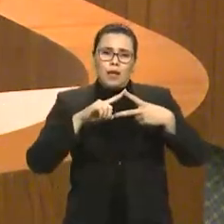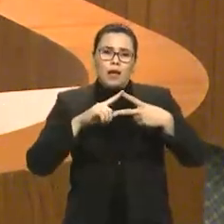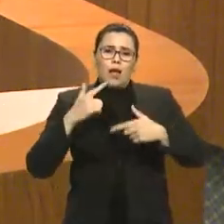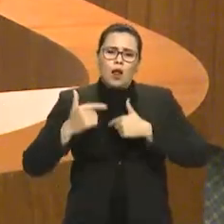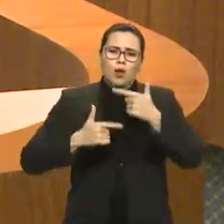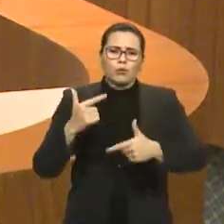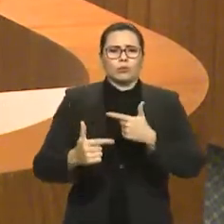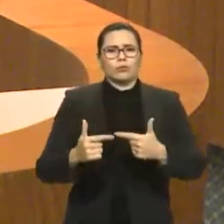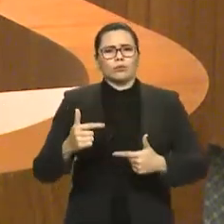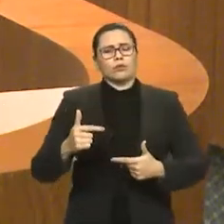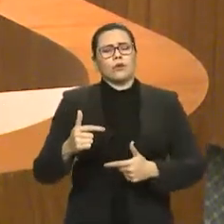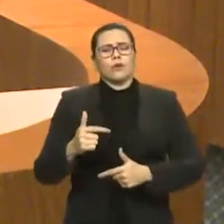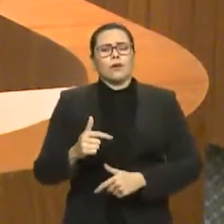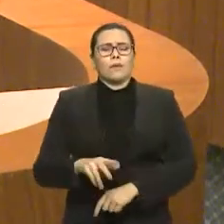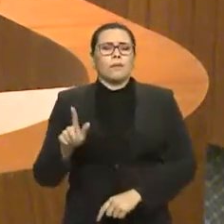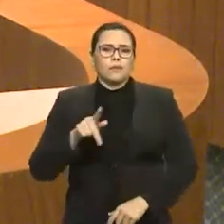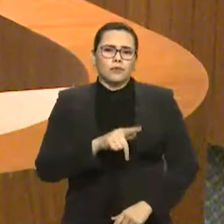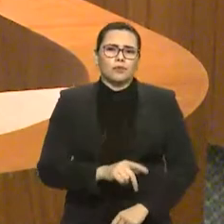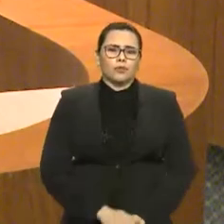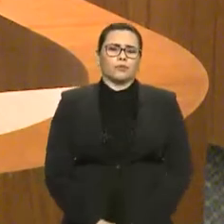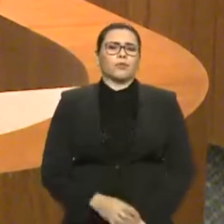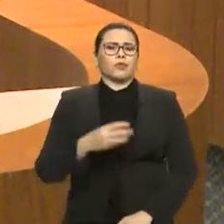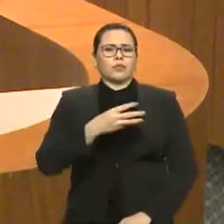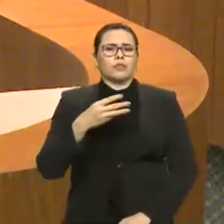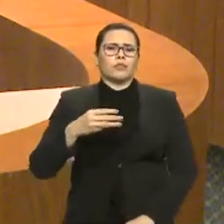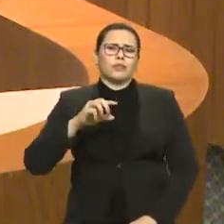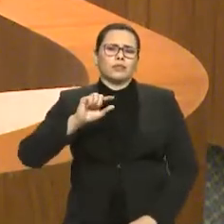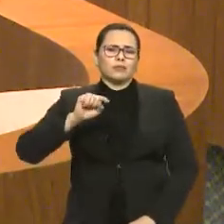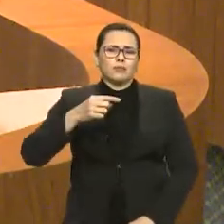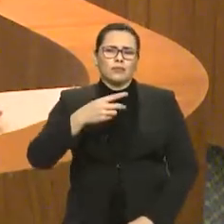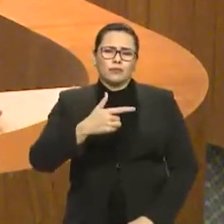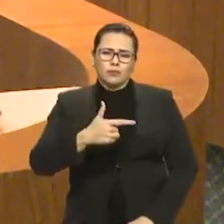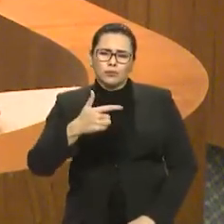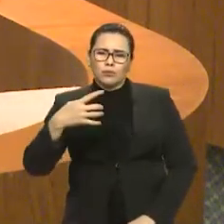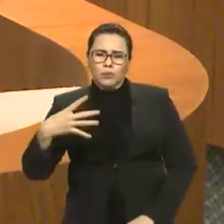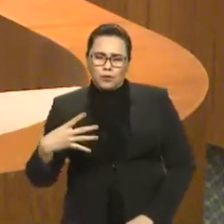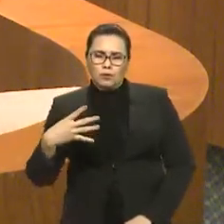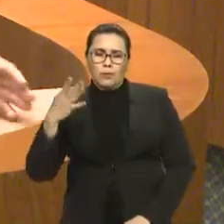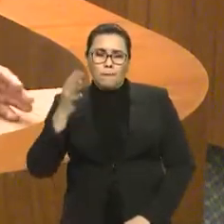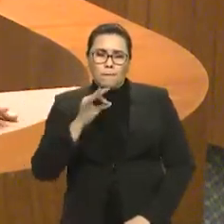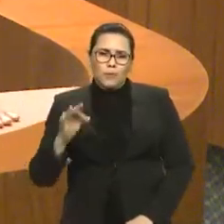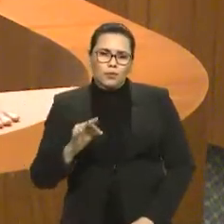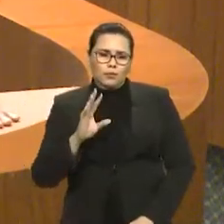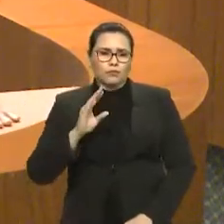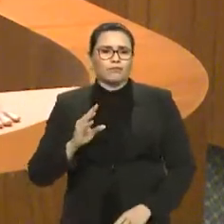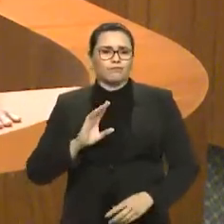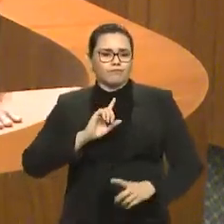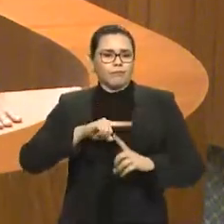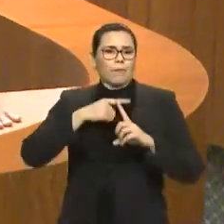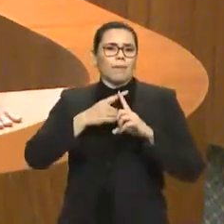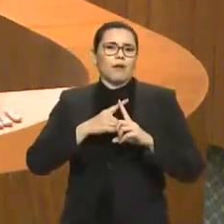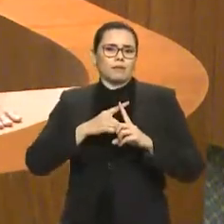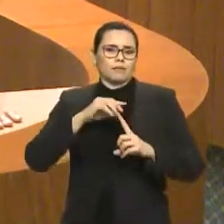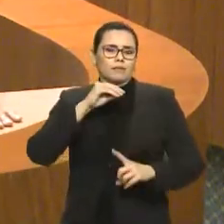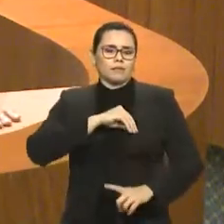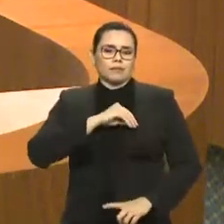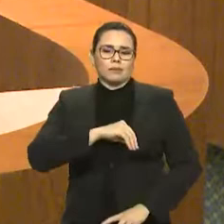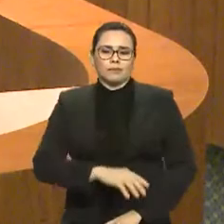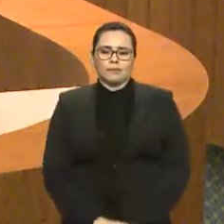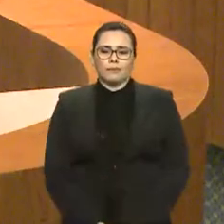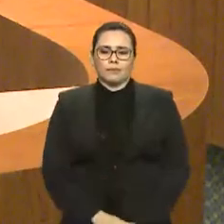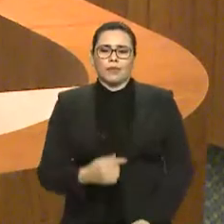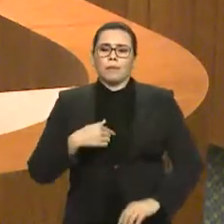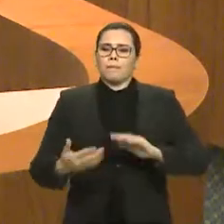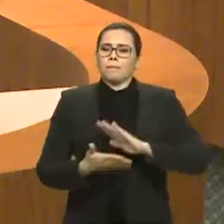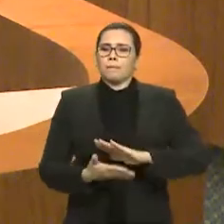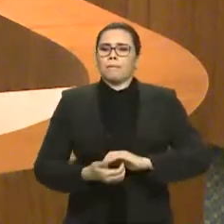reajuste de 33,24% e transparência das sobras do recurso do Fundeb. Quero parabenizar o vereador Lucas